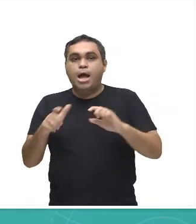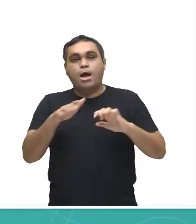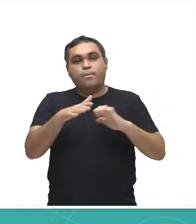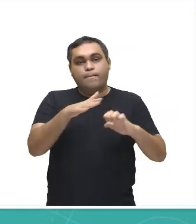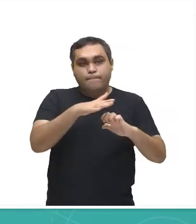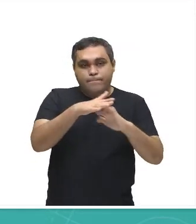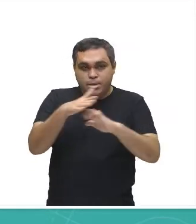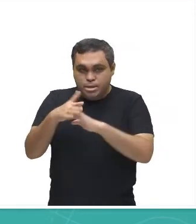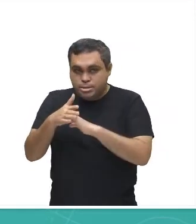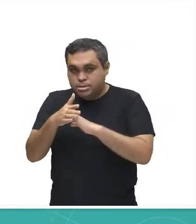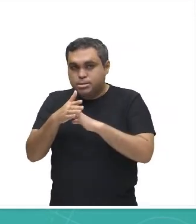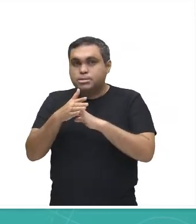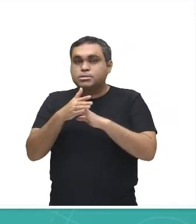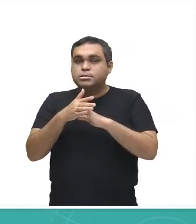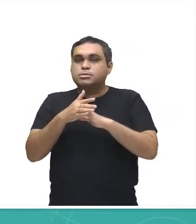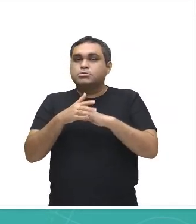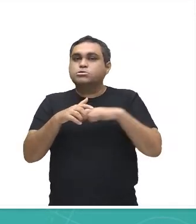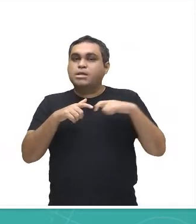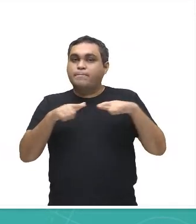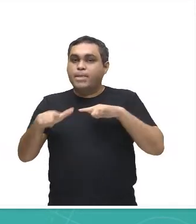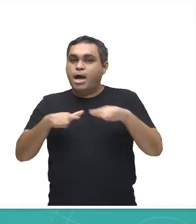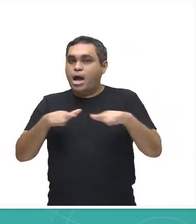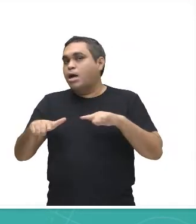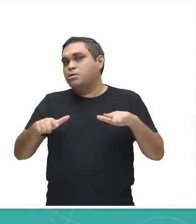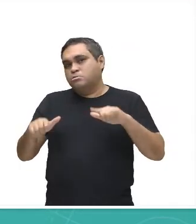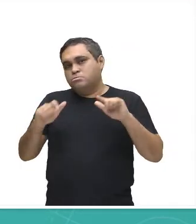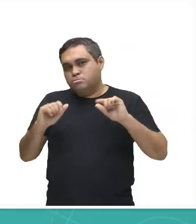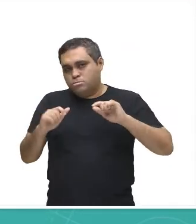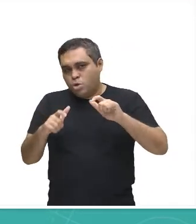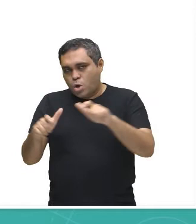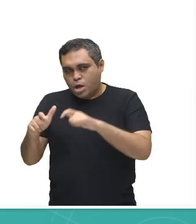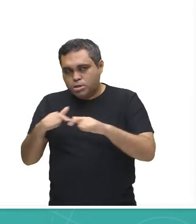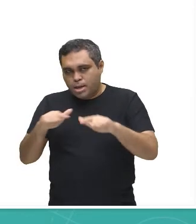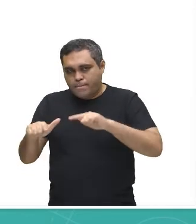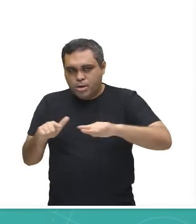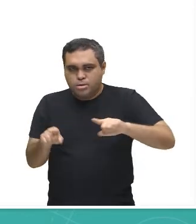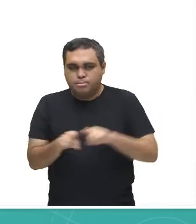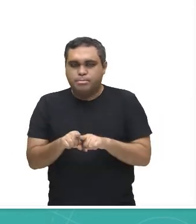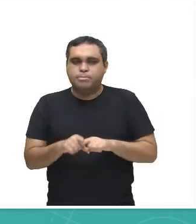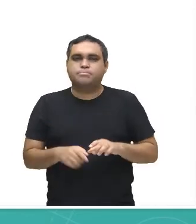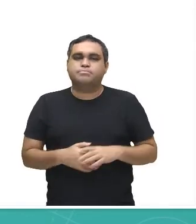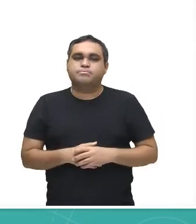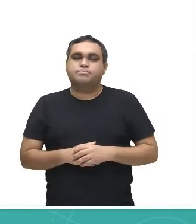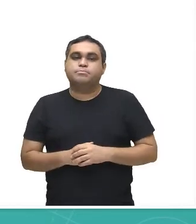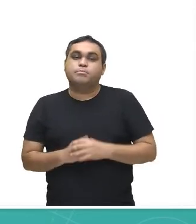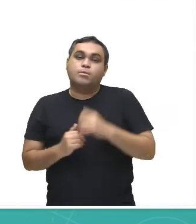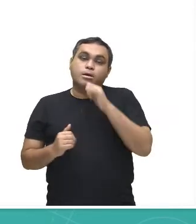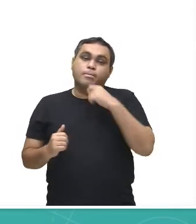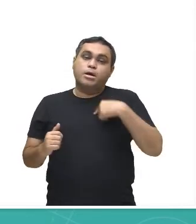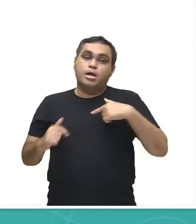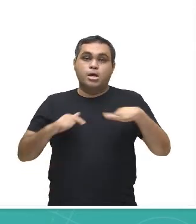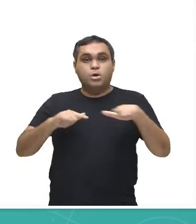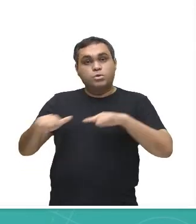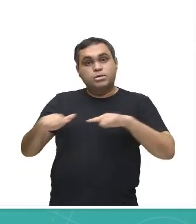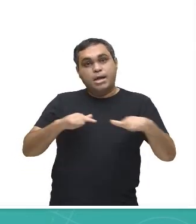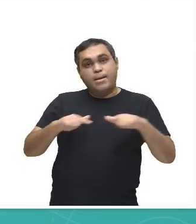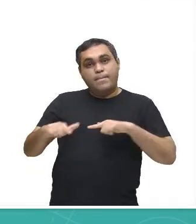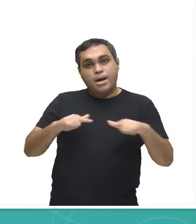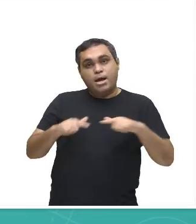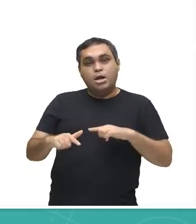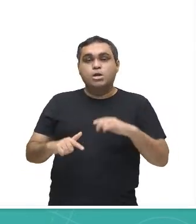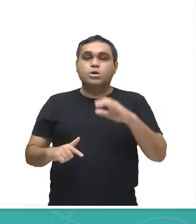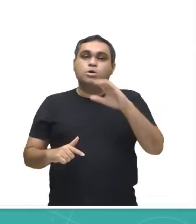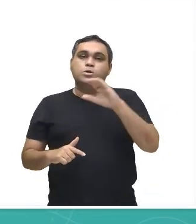empresas, locais de trabalho. Quando eu quiser dizer, por exemplo, eu trabalho no centro de mídias. O que eu